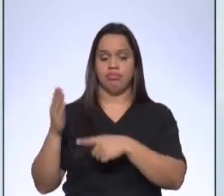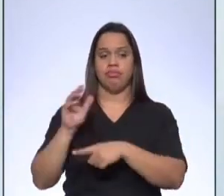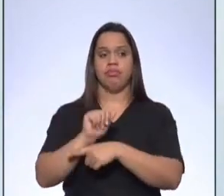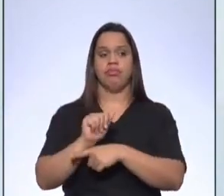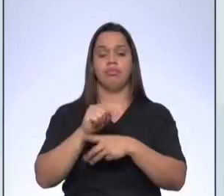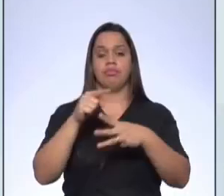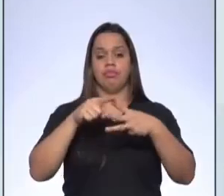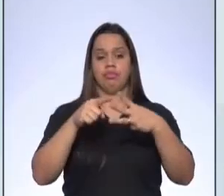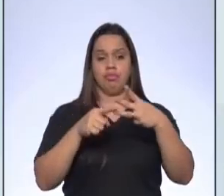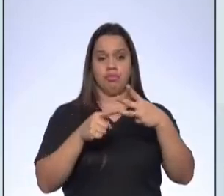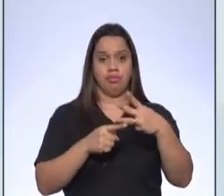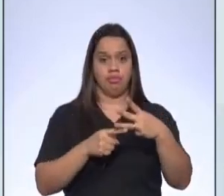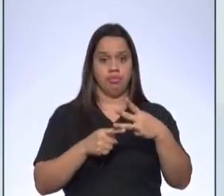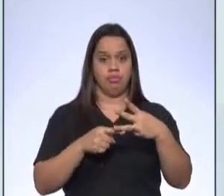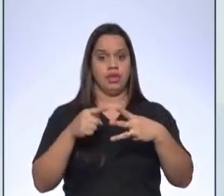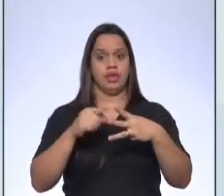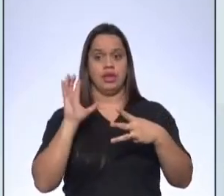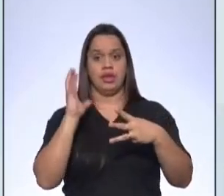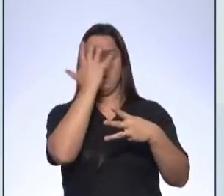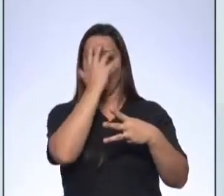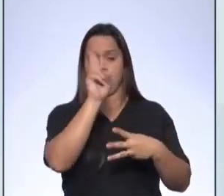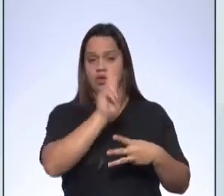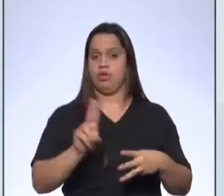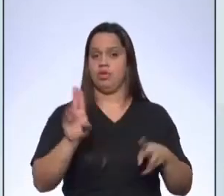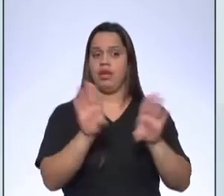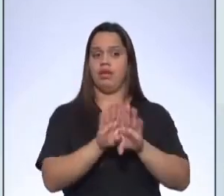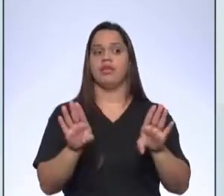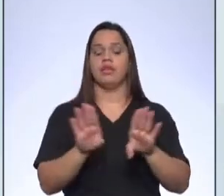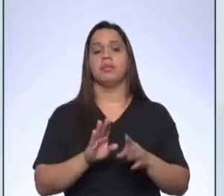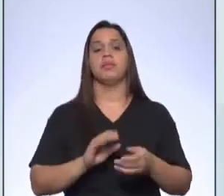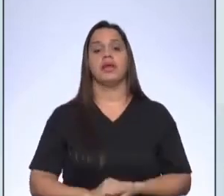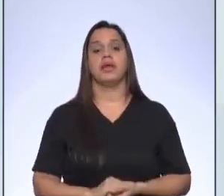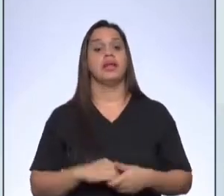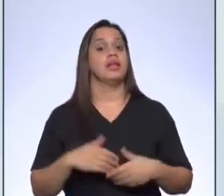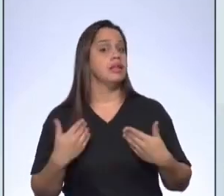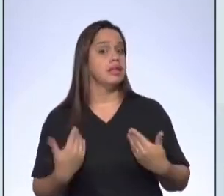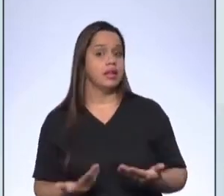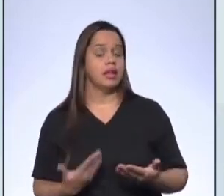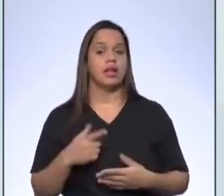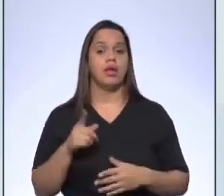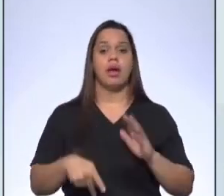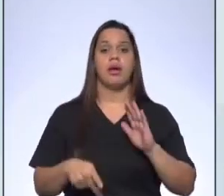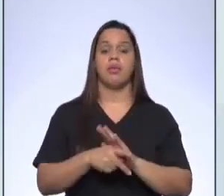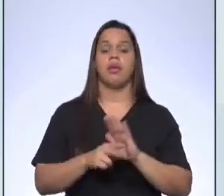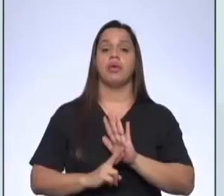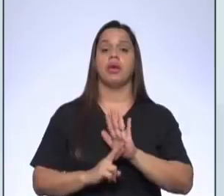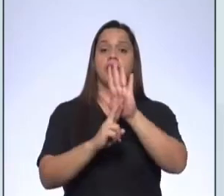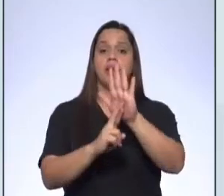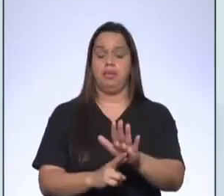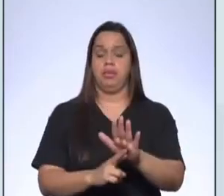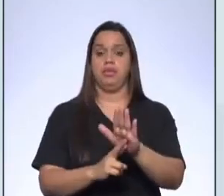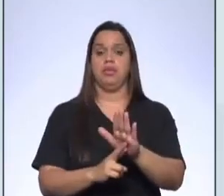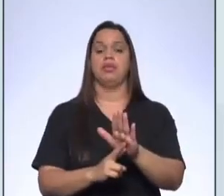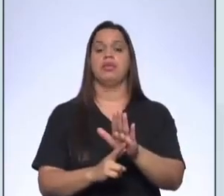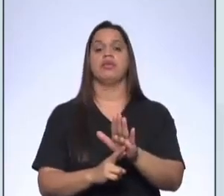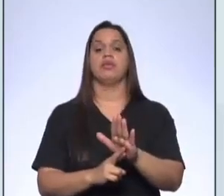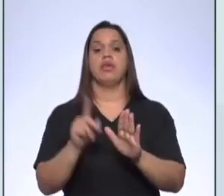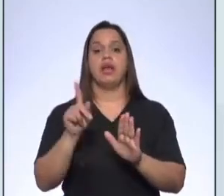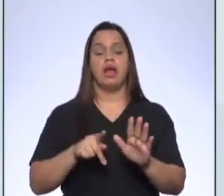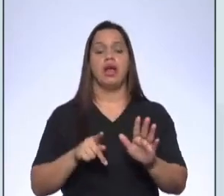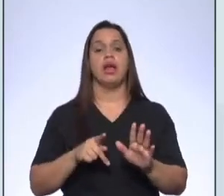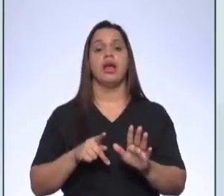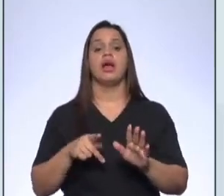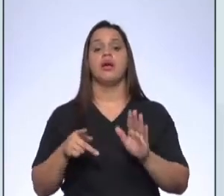astecas e incas. Essas máscaras também são representativas, também é um